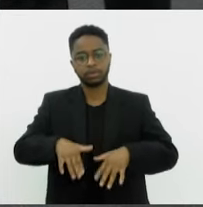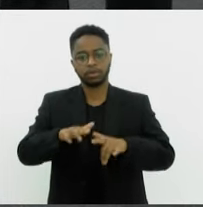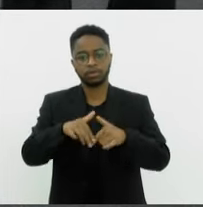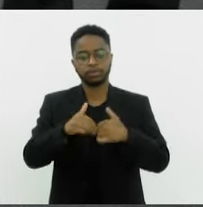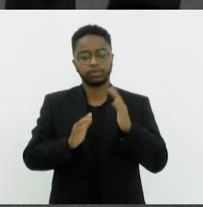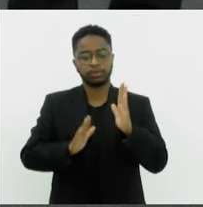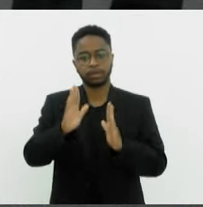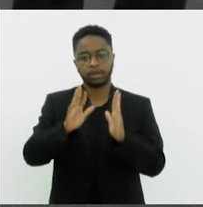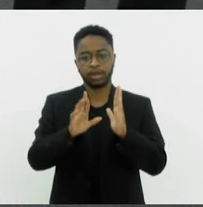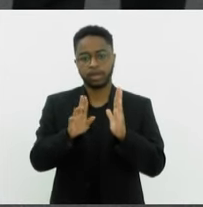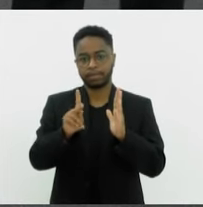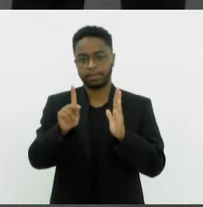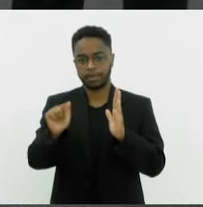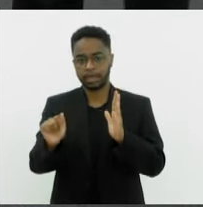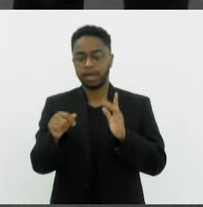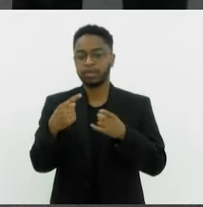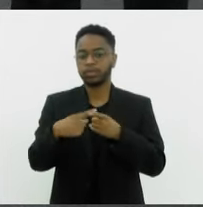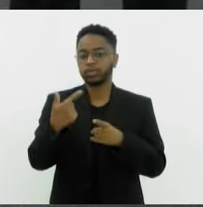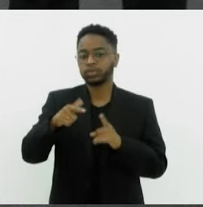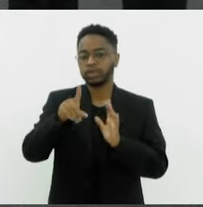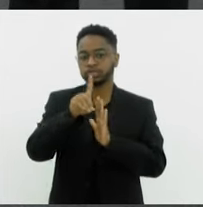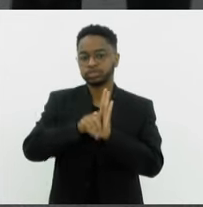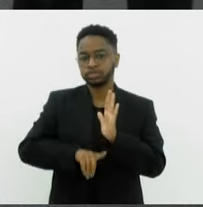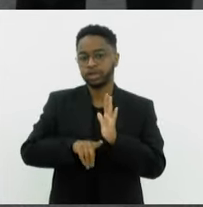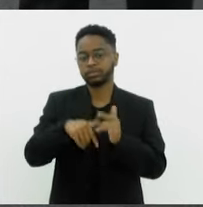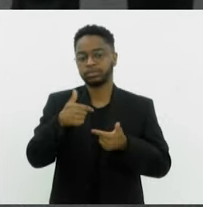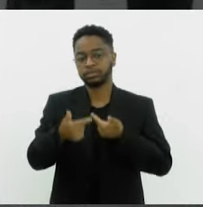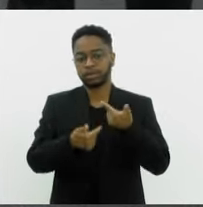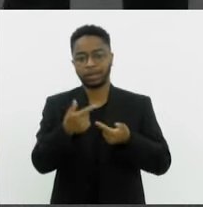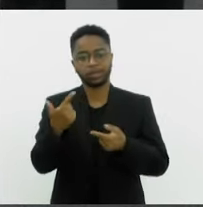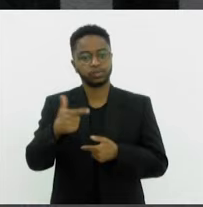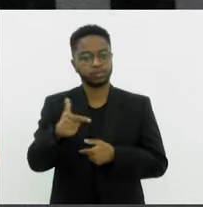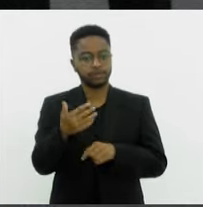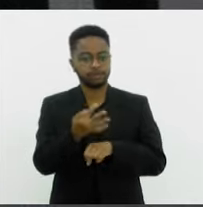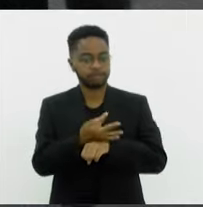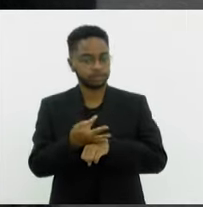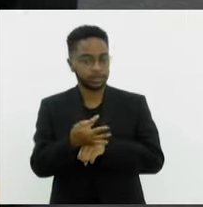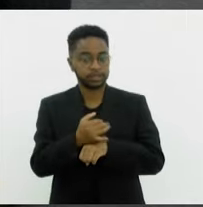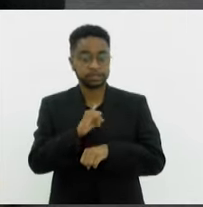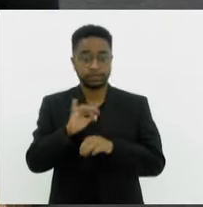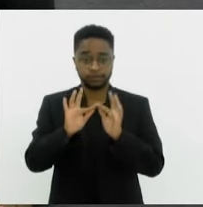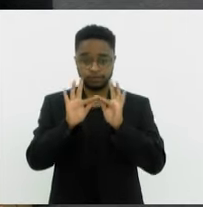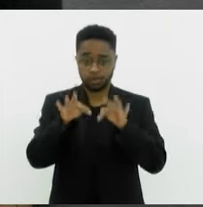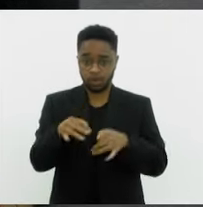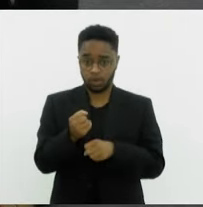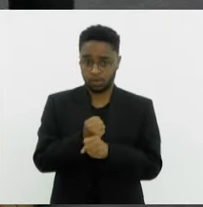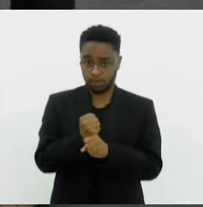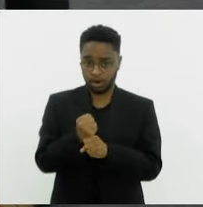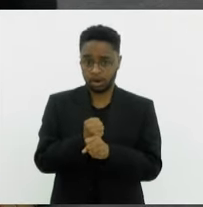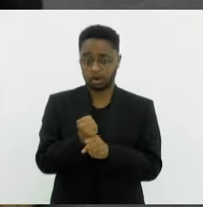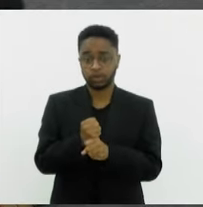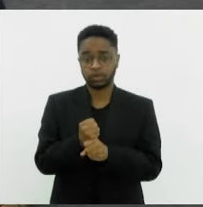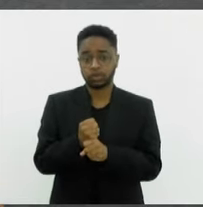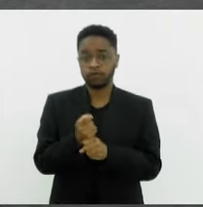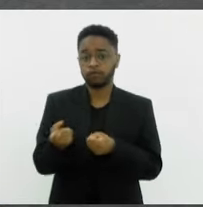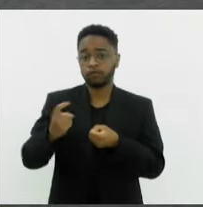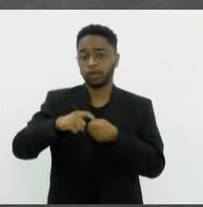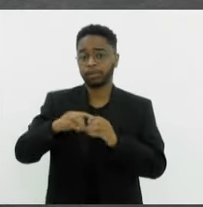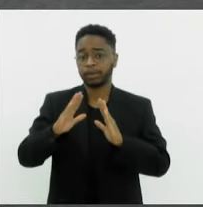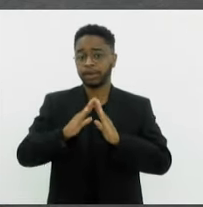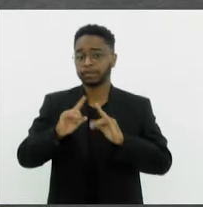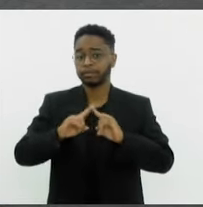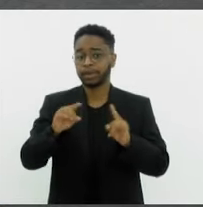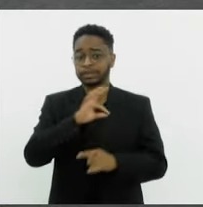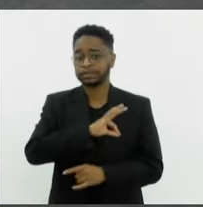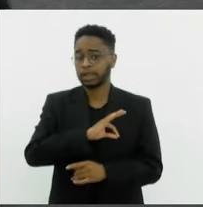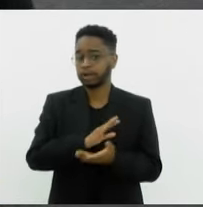RPA, que não possuem direitos trabalhistas, que não recebem férias, que quando acaba o ano letivo vão para casa sem receber um centavo,